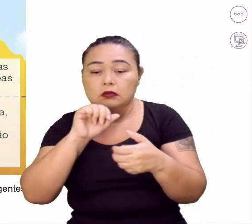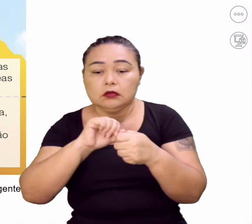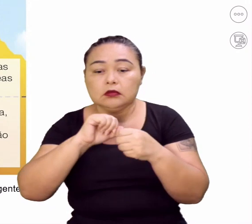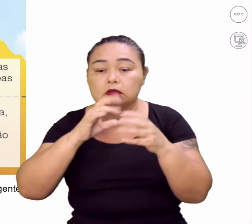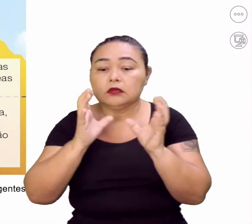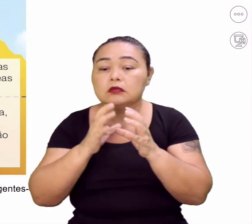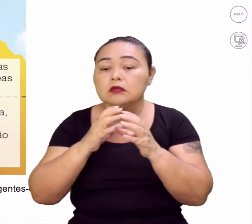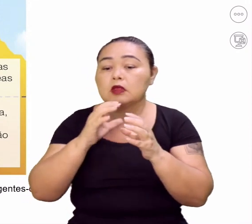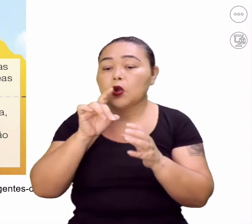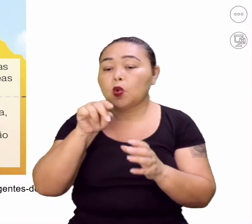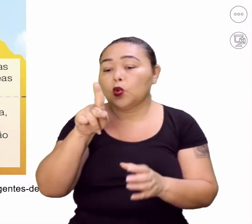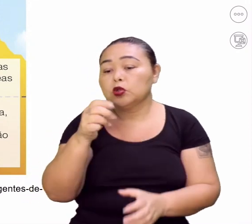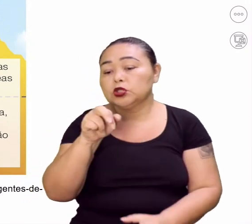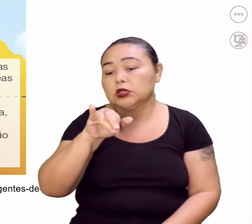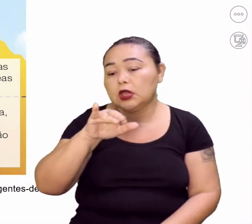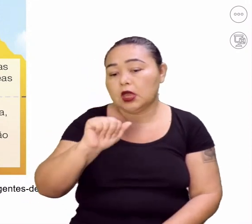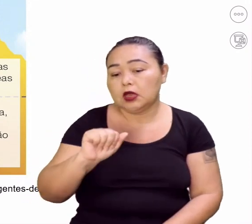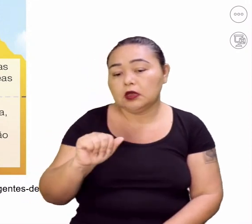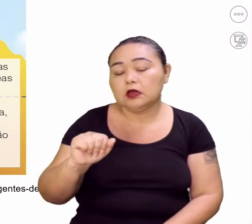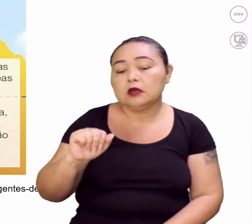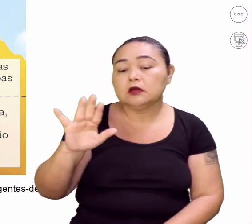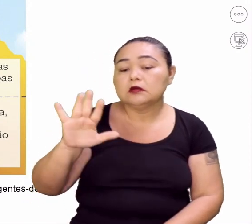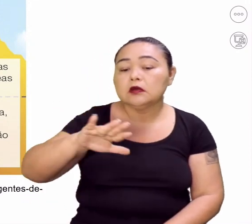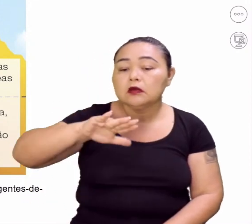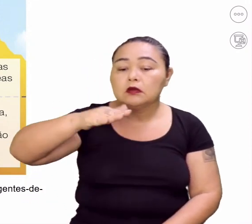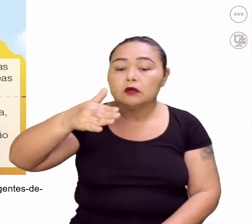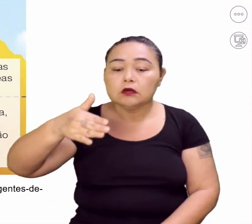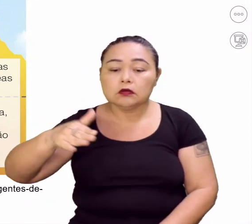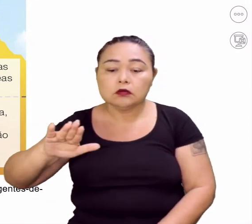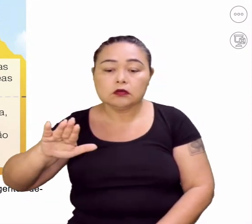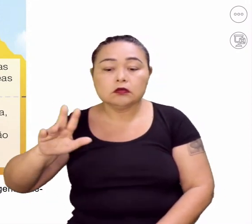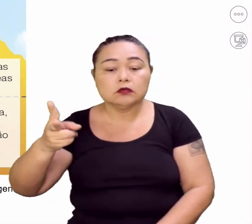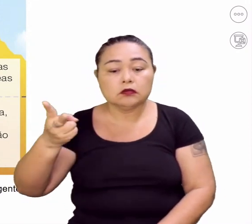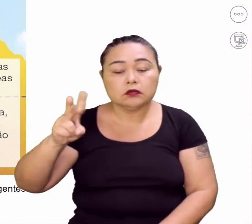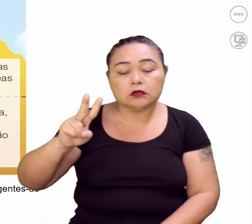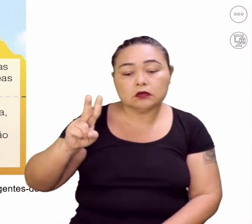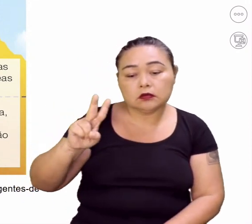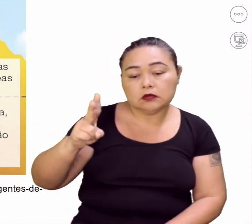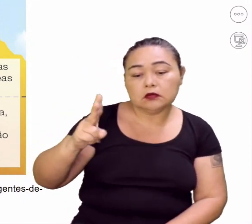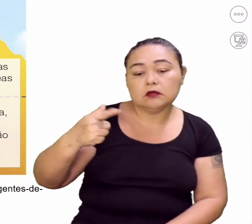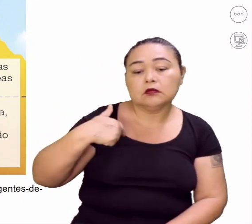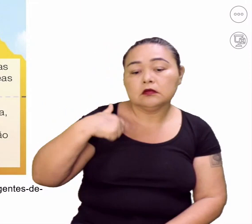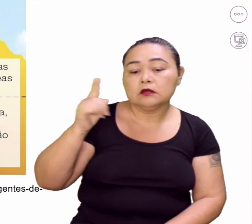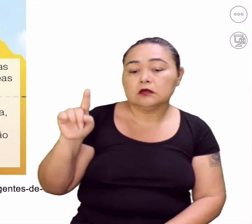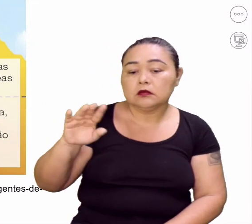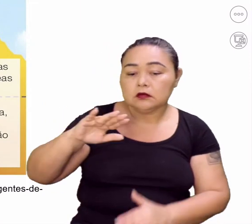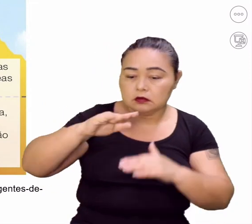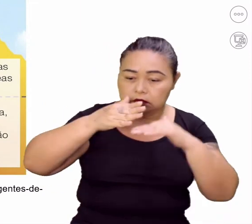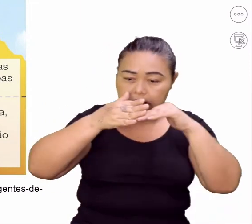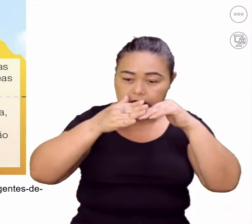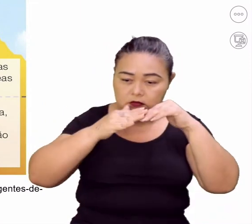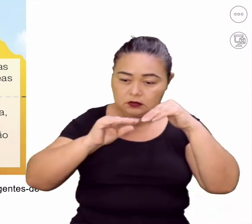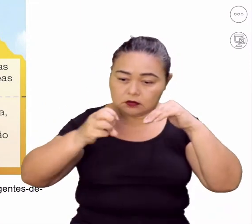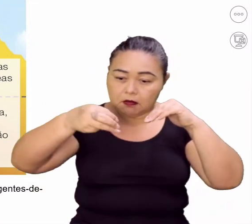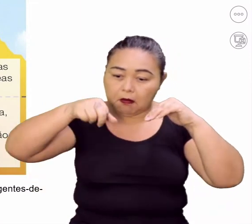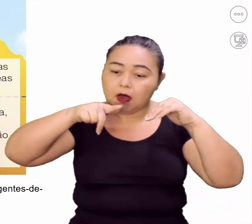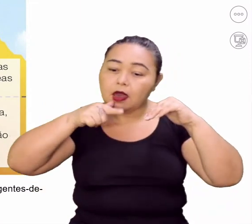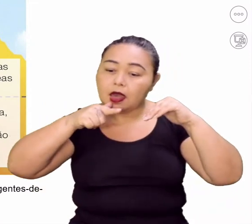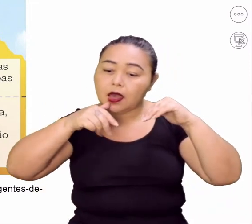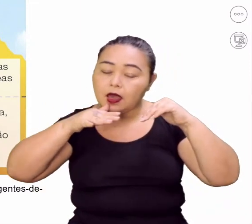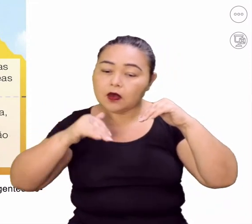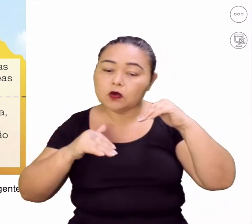cordilheira. E a depressão, já falei, que pode ser relativa ou absoluta. Relativa, quando está acima do nível do